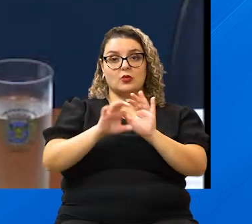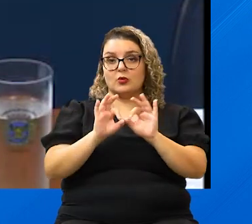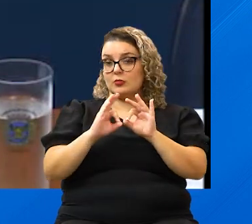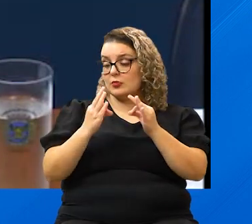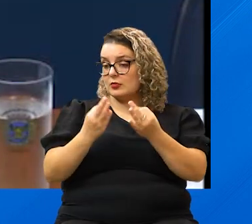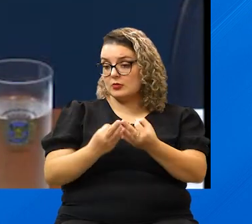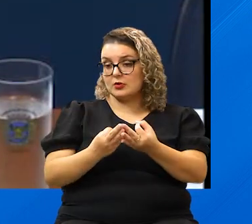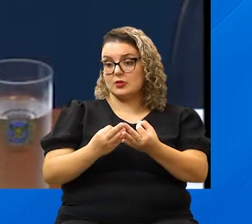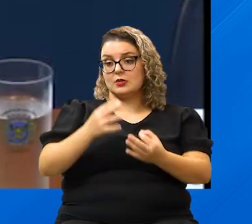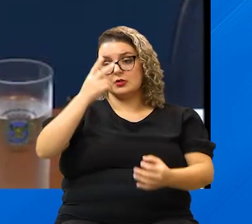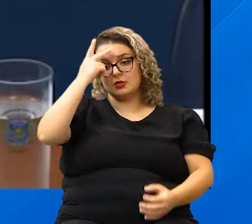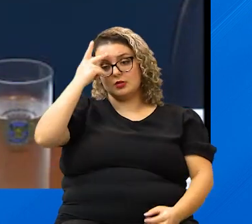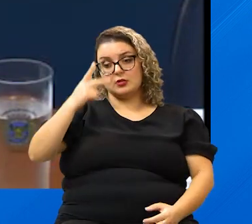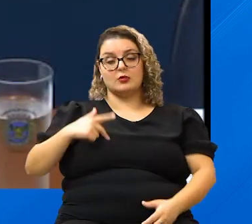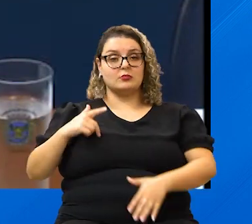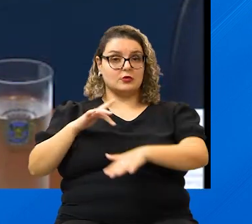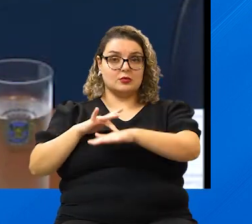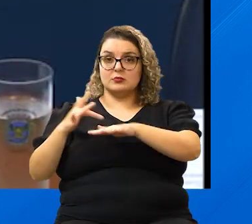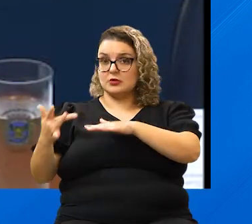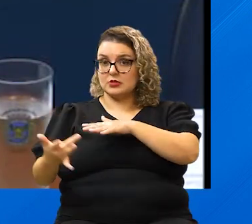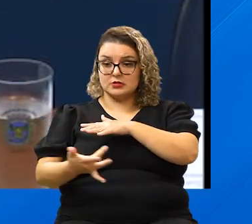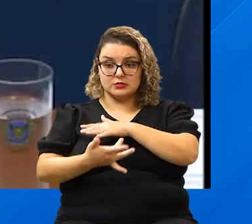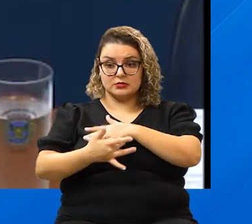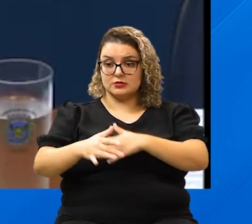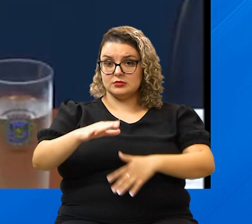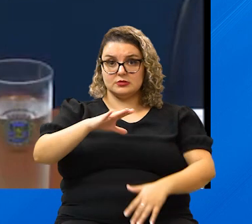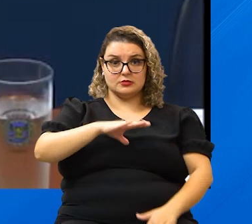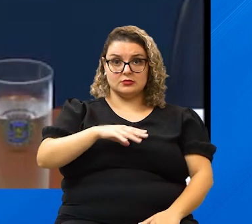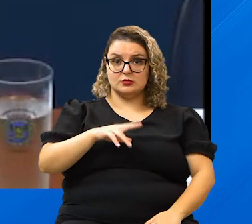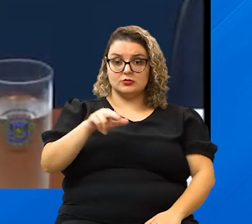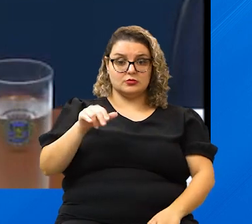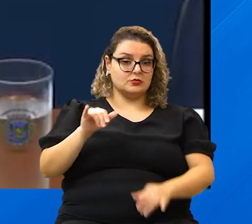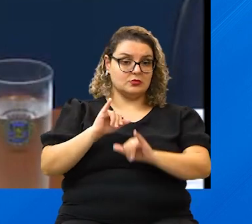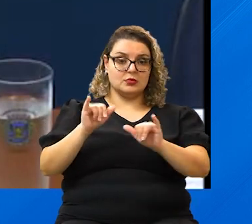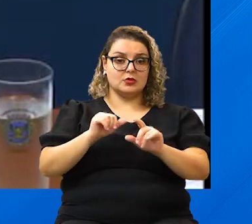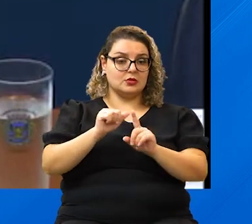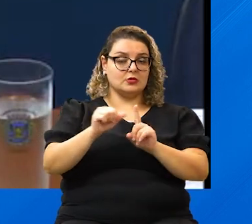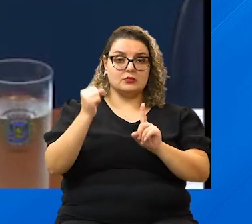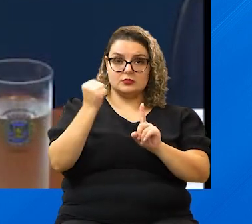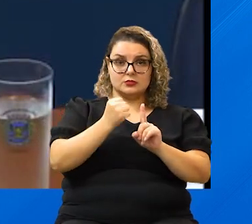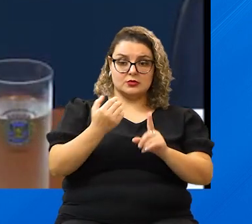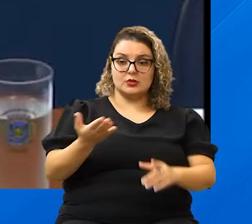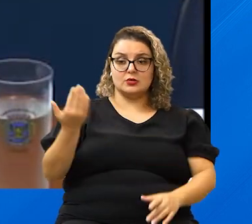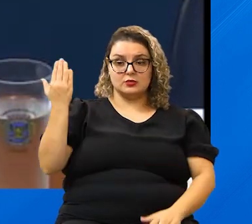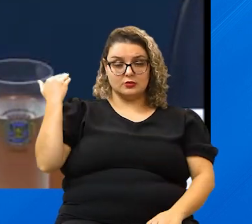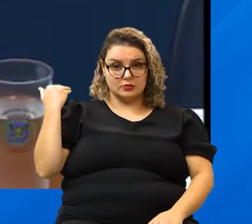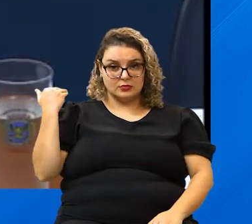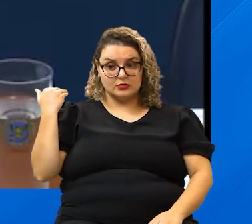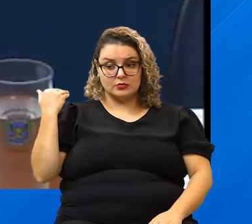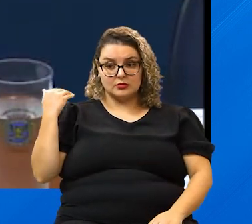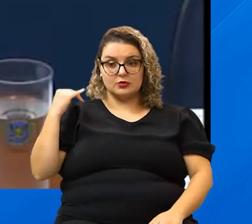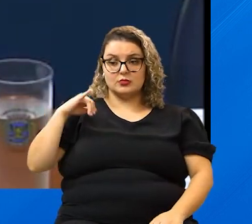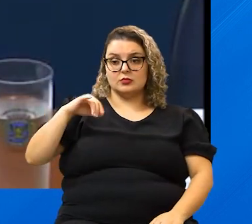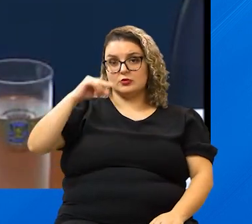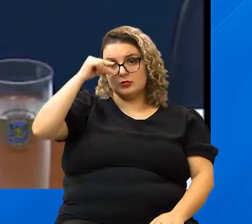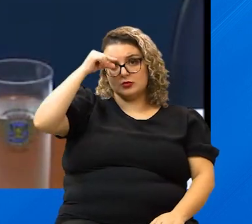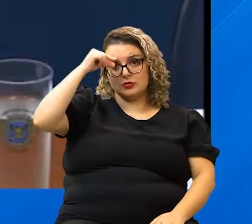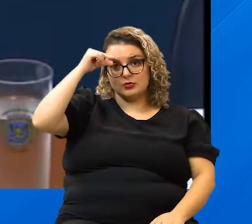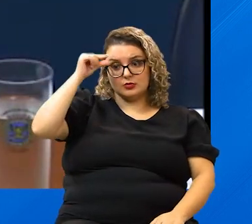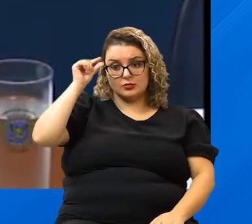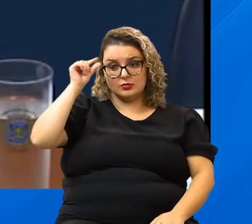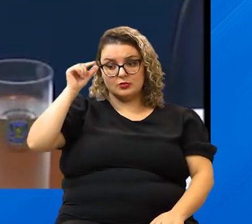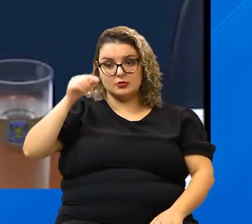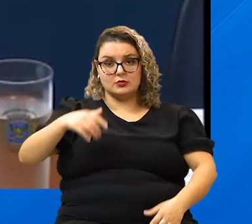cidade, nenhuma mídia noticiou como feminicídio. Na época era o Jonas Donizete, na posse, ele não tratou como